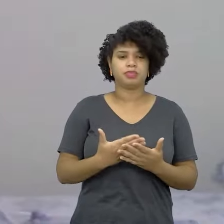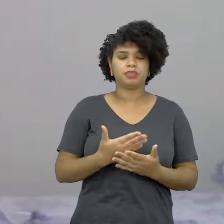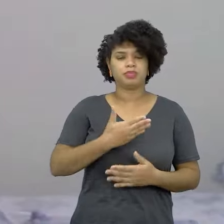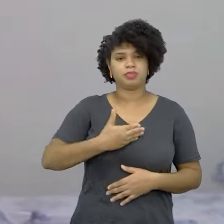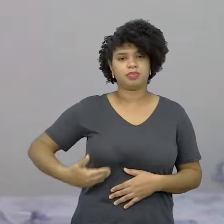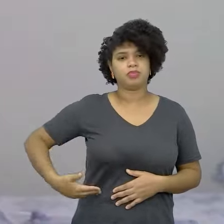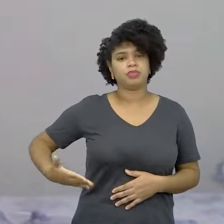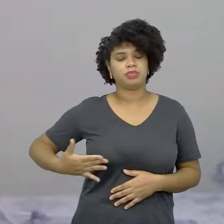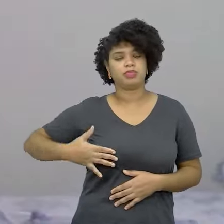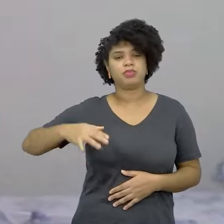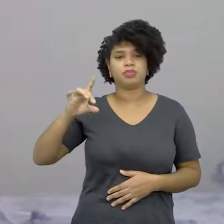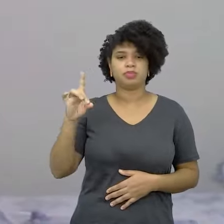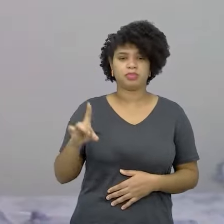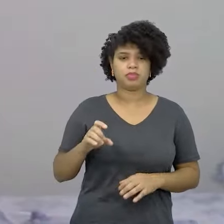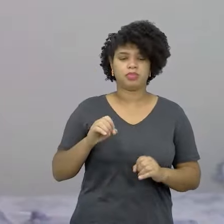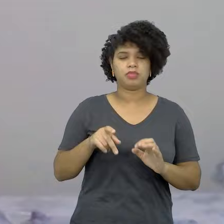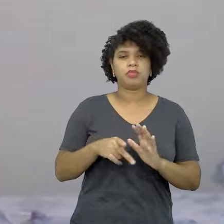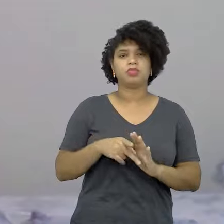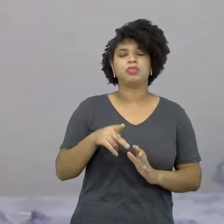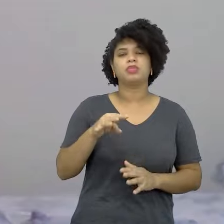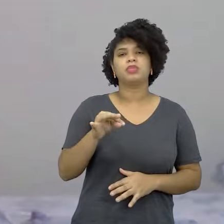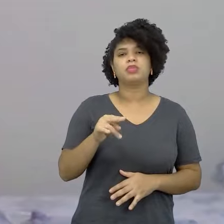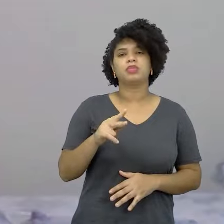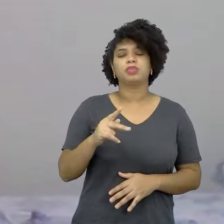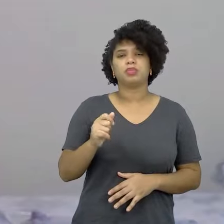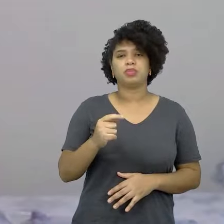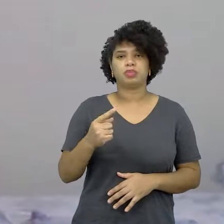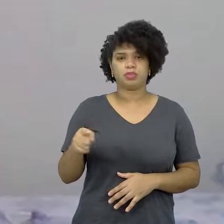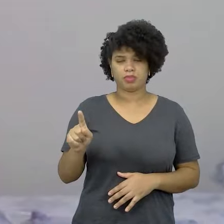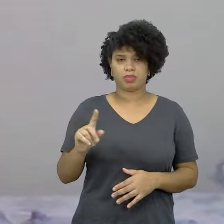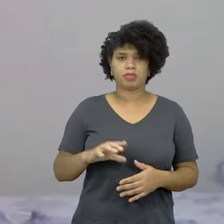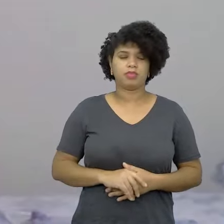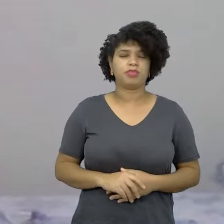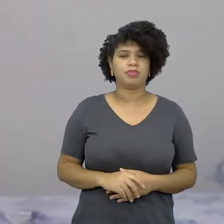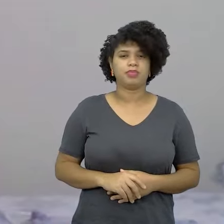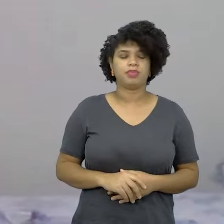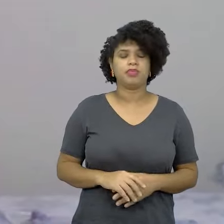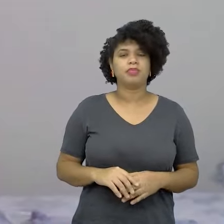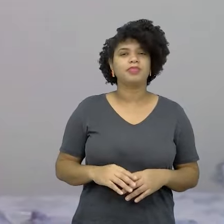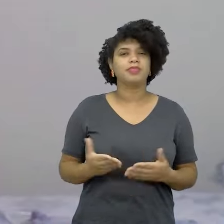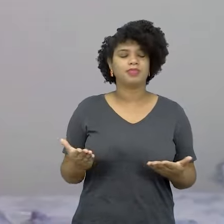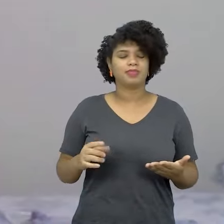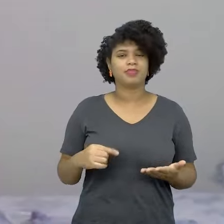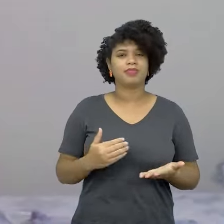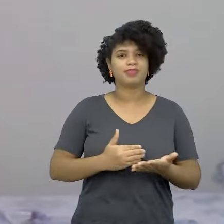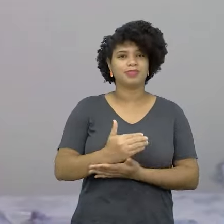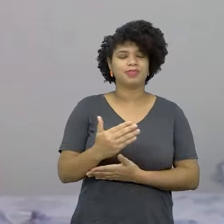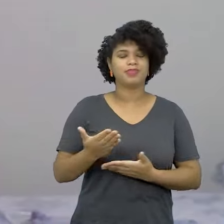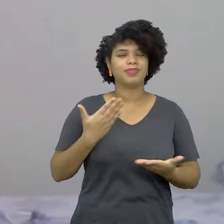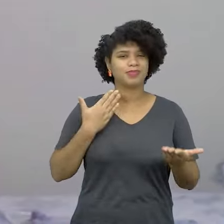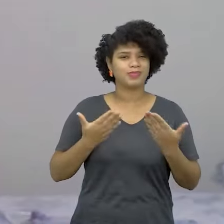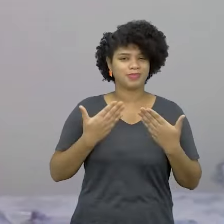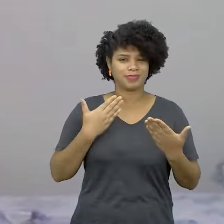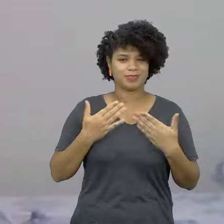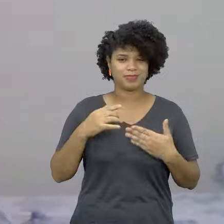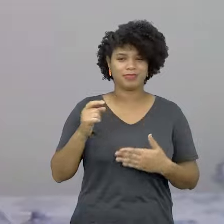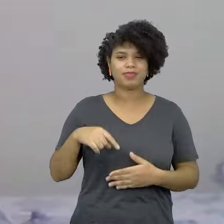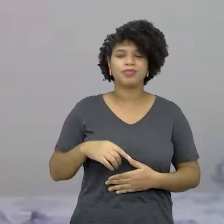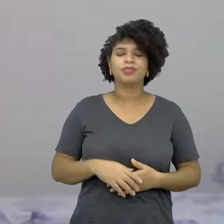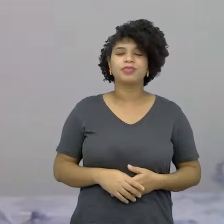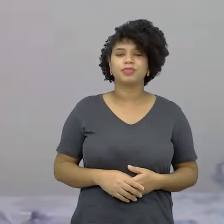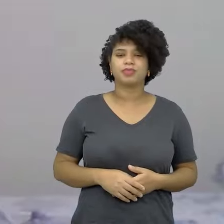na diretoria de ensino de Tupã. Bem, e para que nós possamos iniciar a nossa conversa,